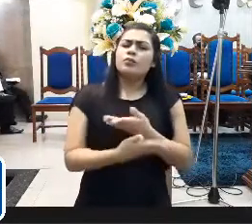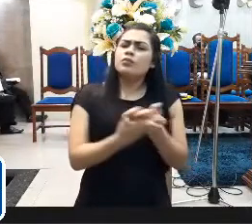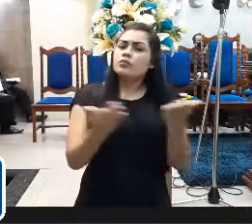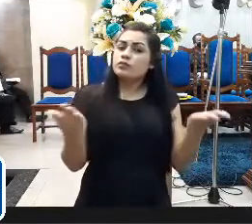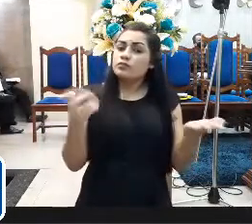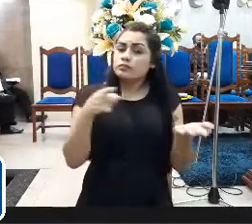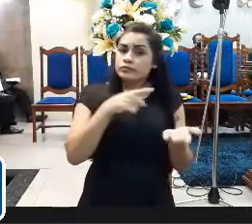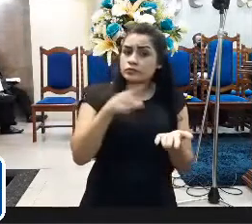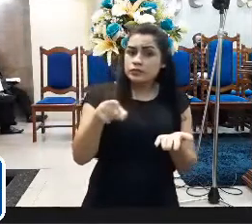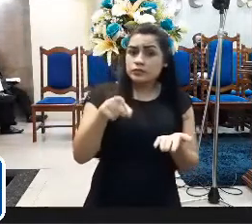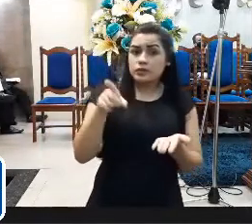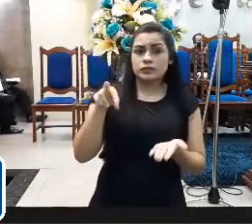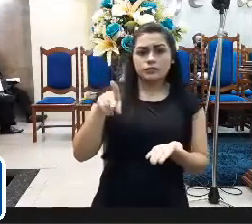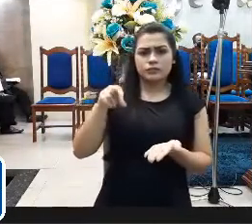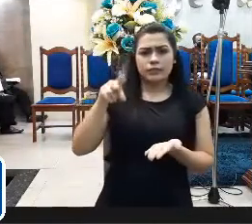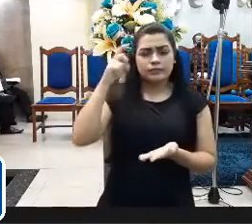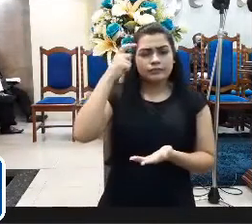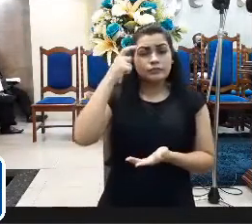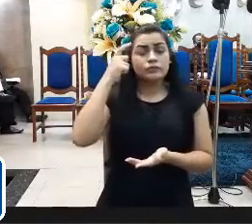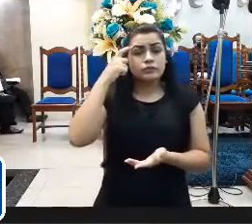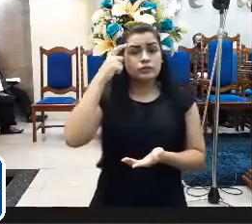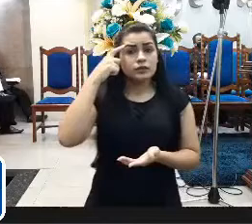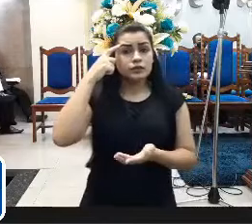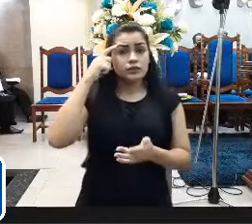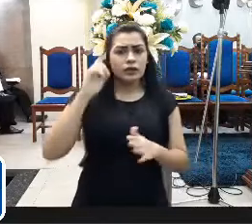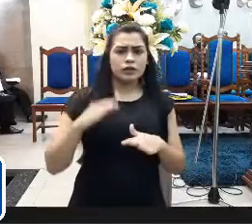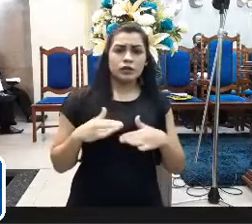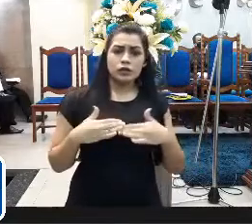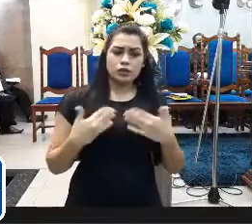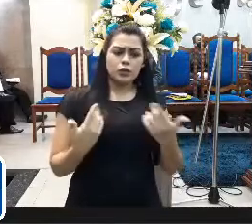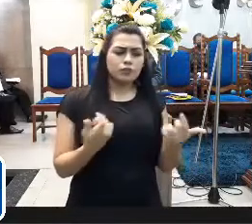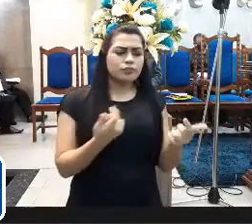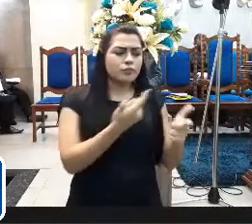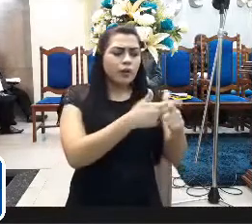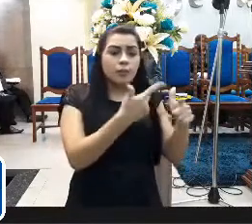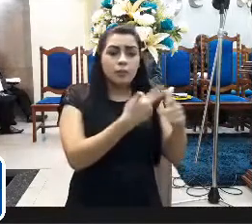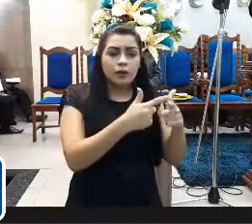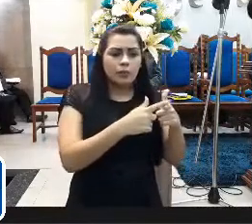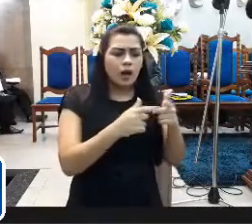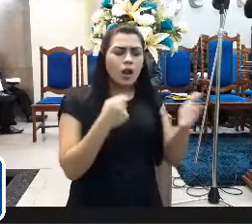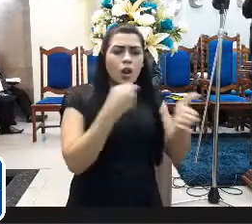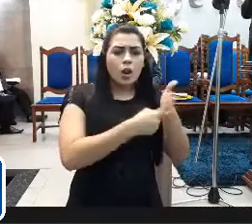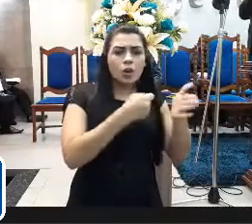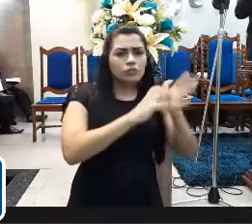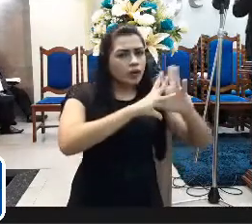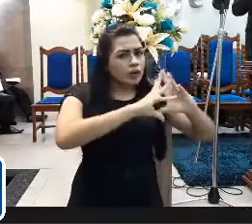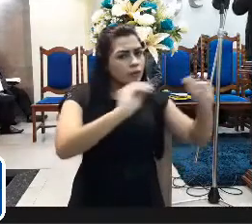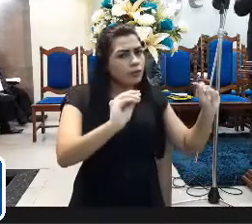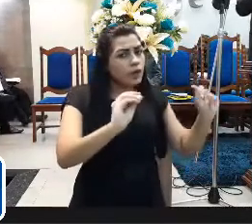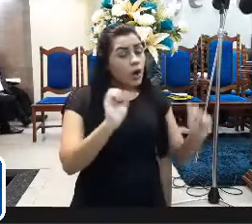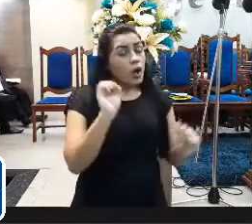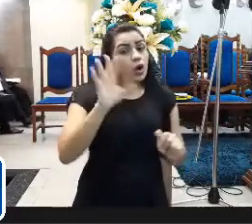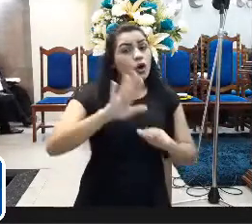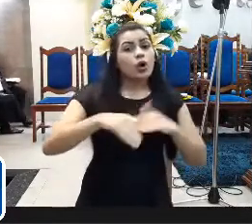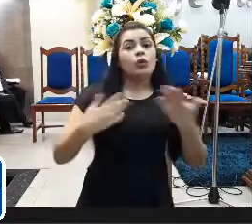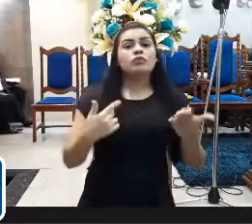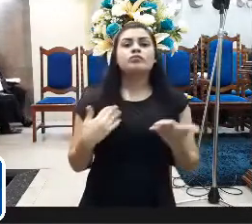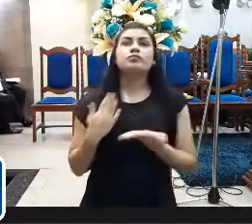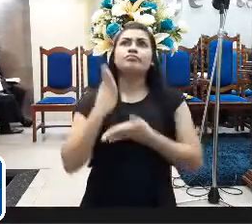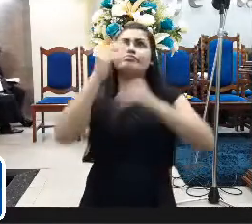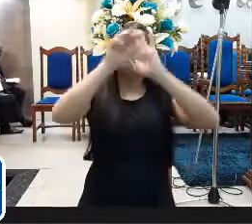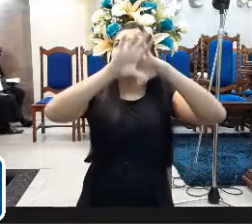sem perseguição, só quando a gente chegar no céu. Enquanto estivermos